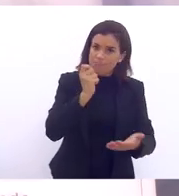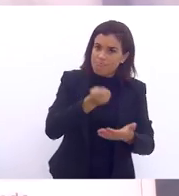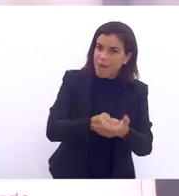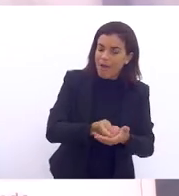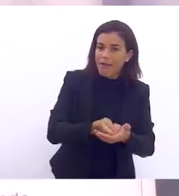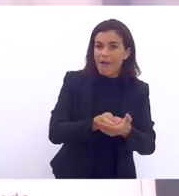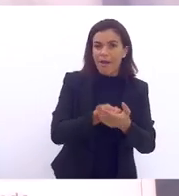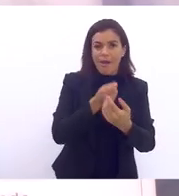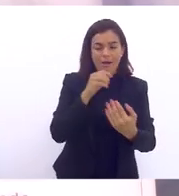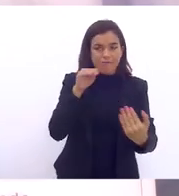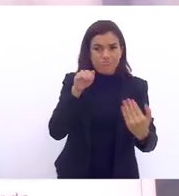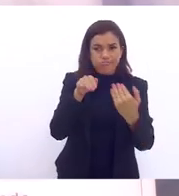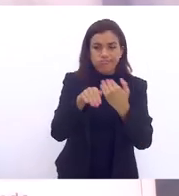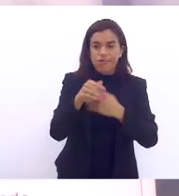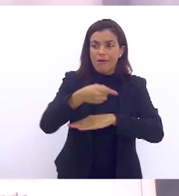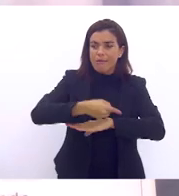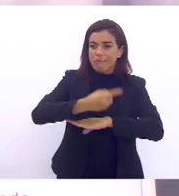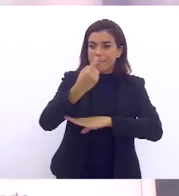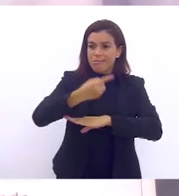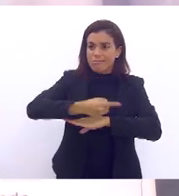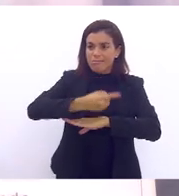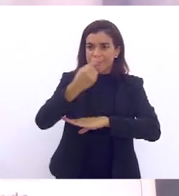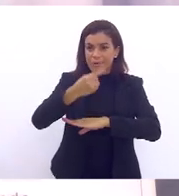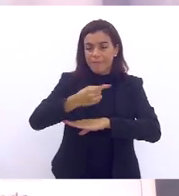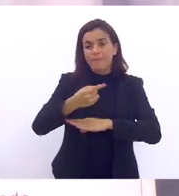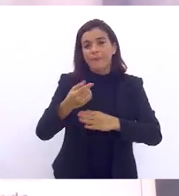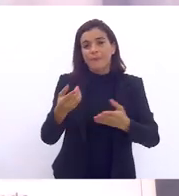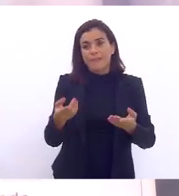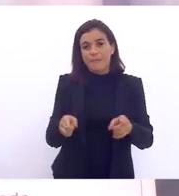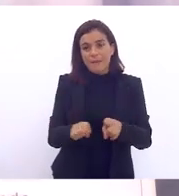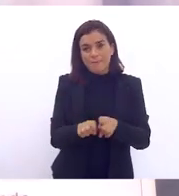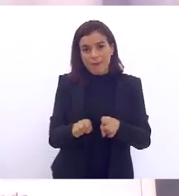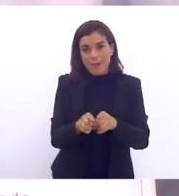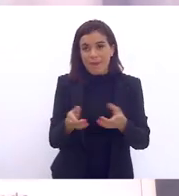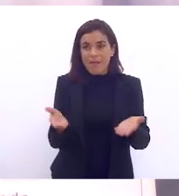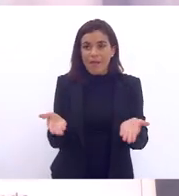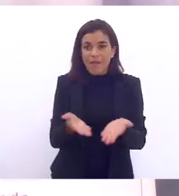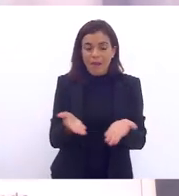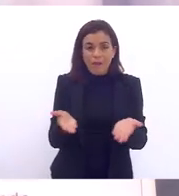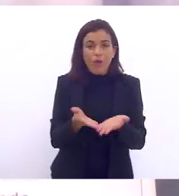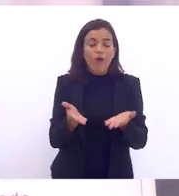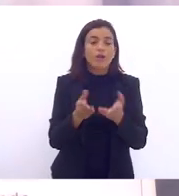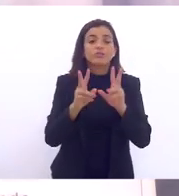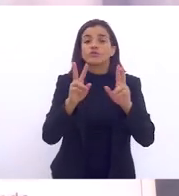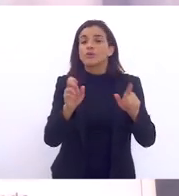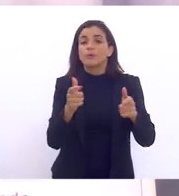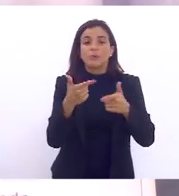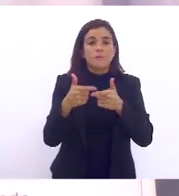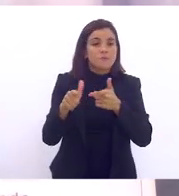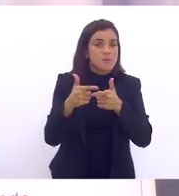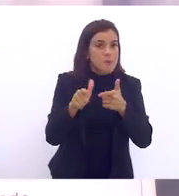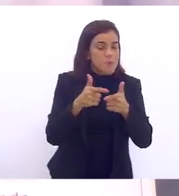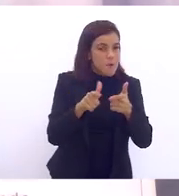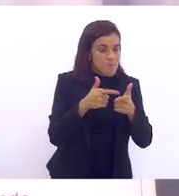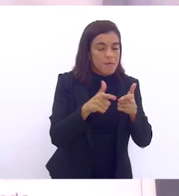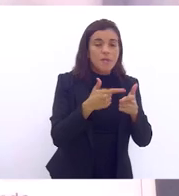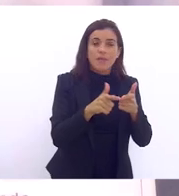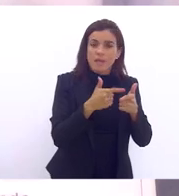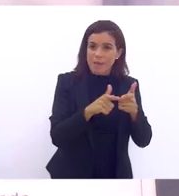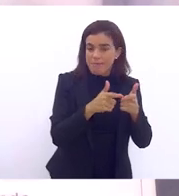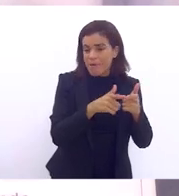passagens eh eu acho que a partir de agora vocês vão poder ter uma noção maior dos problemas que estão acontecendo